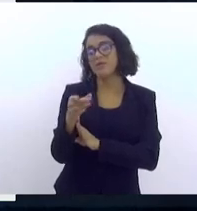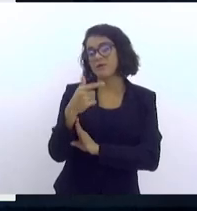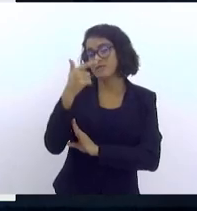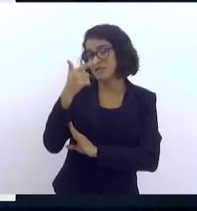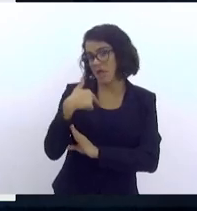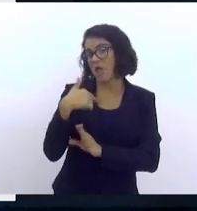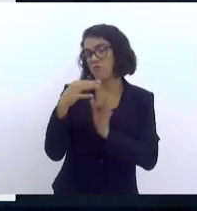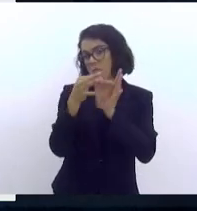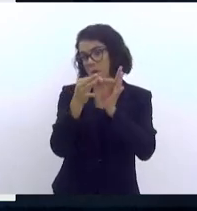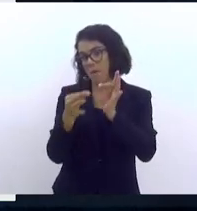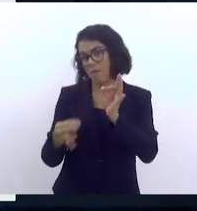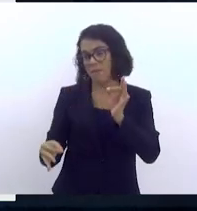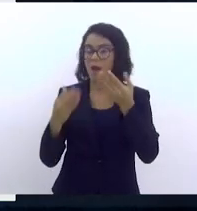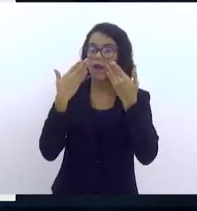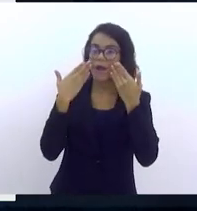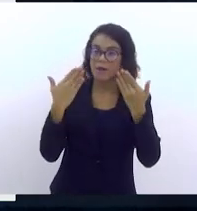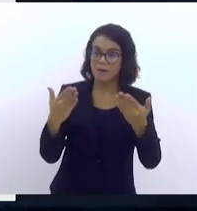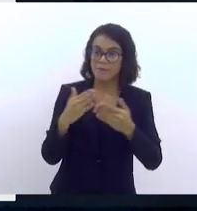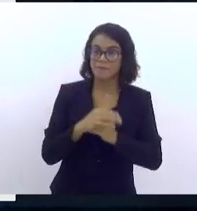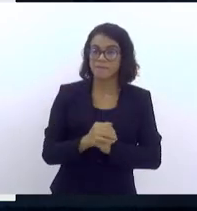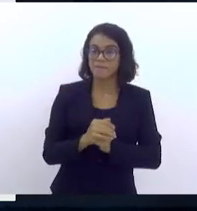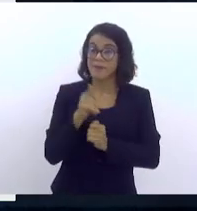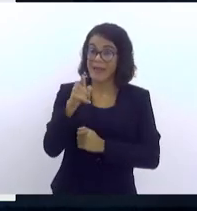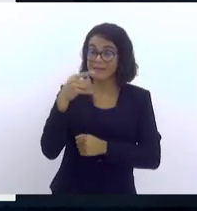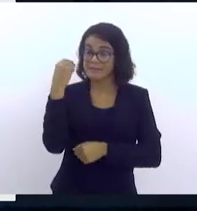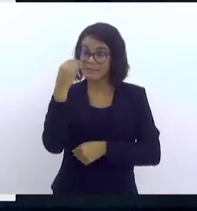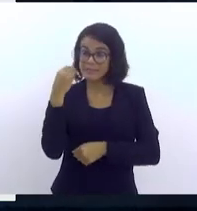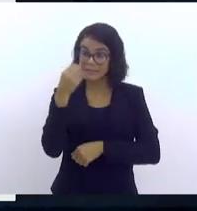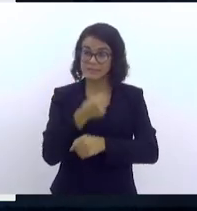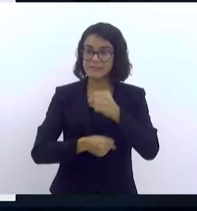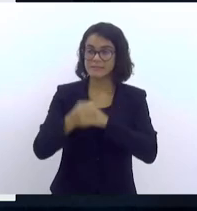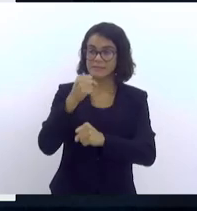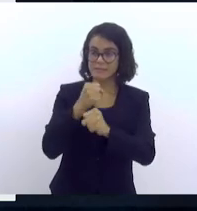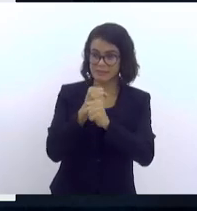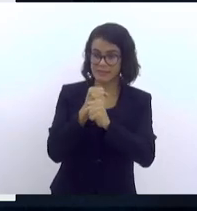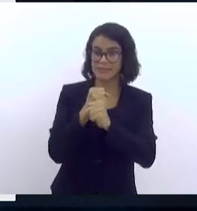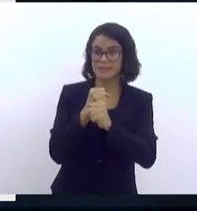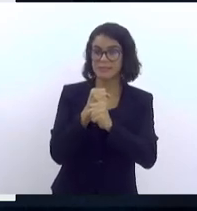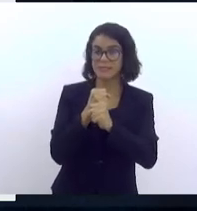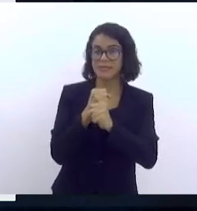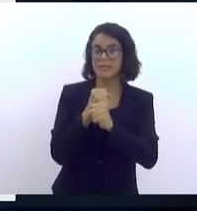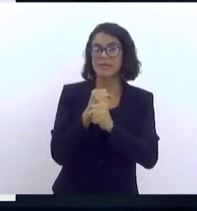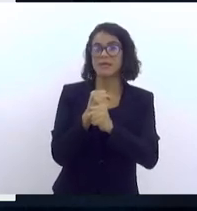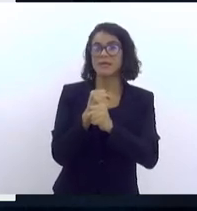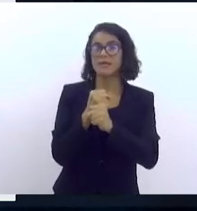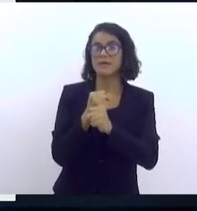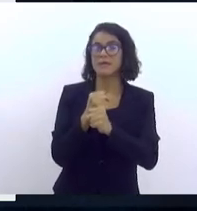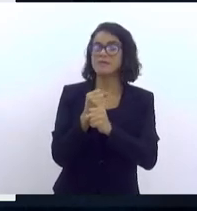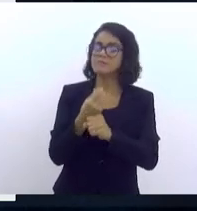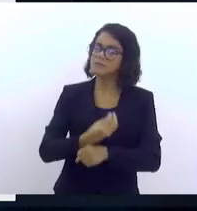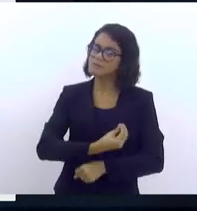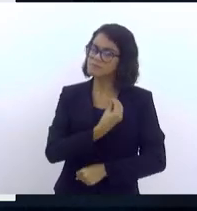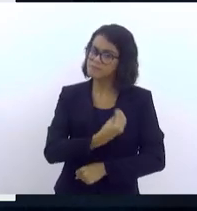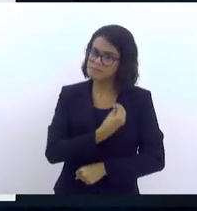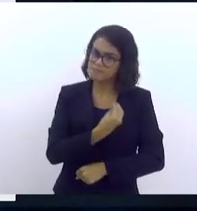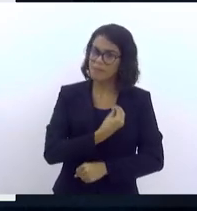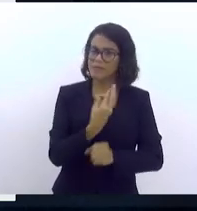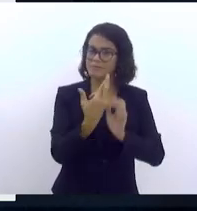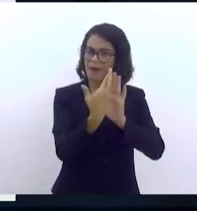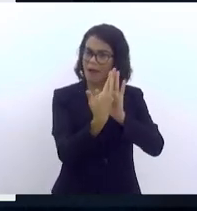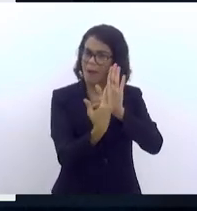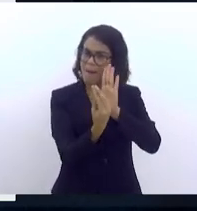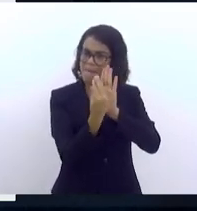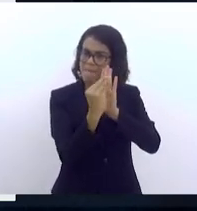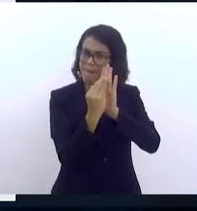minha apresentação A partir dessa experiência do ano passado da campanha Dia de participar desse relatório